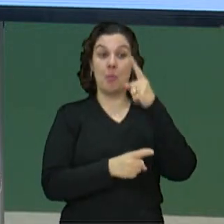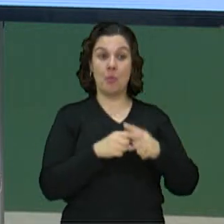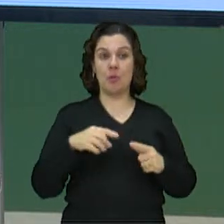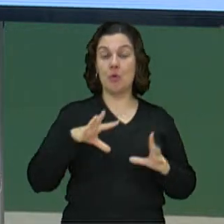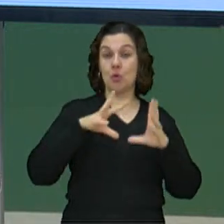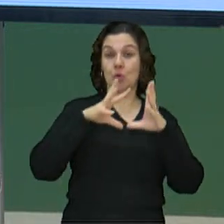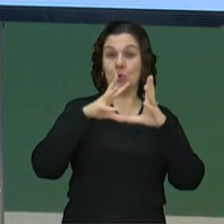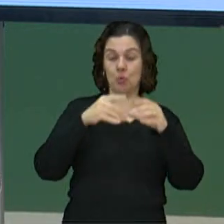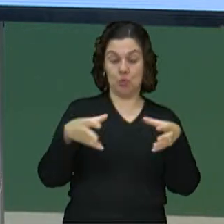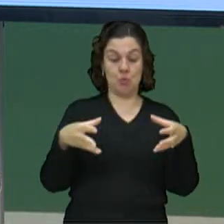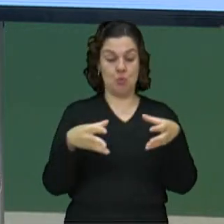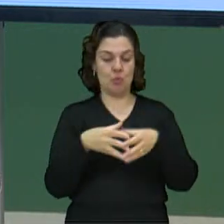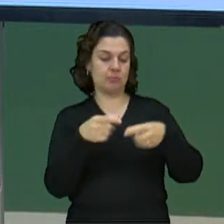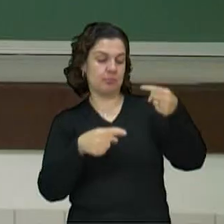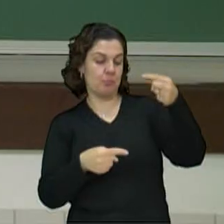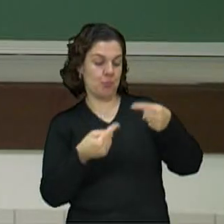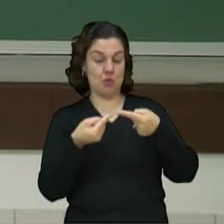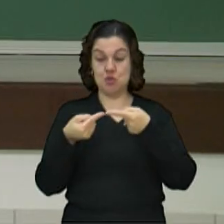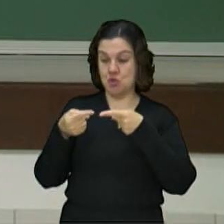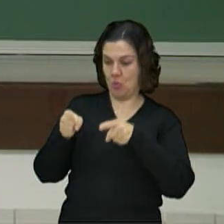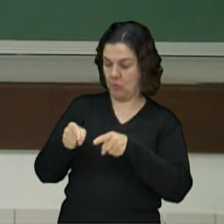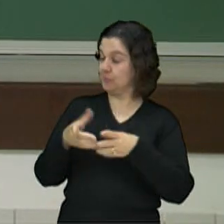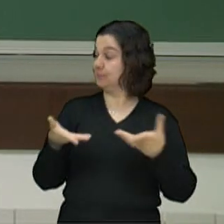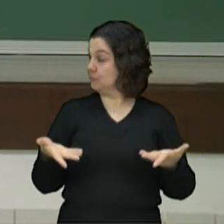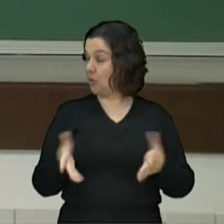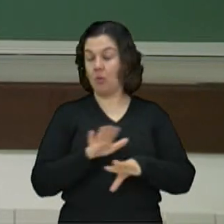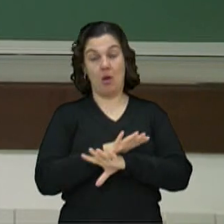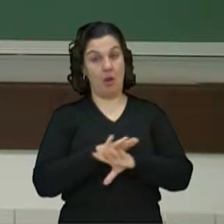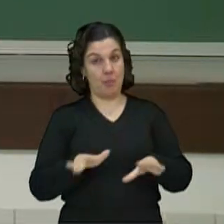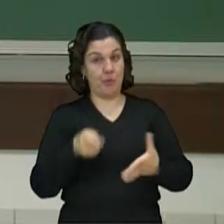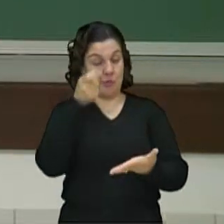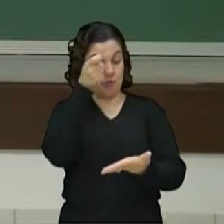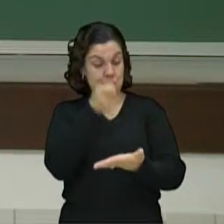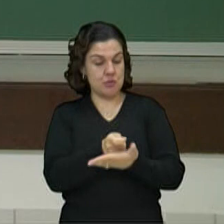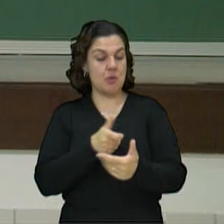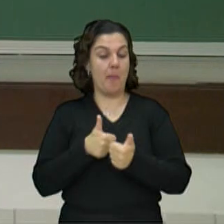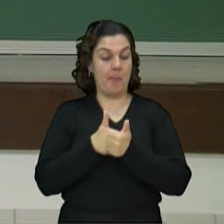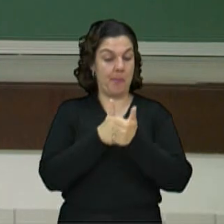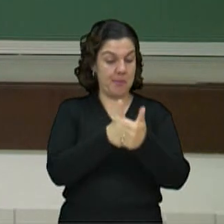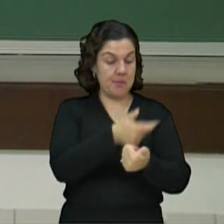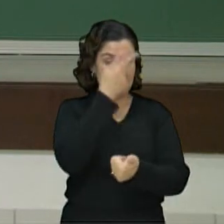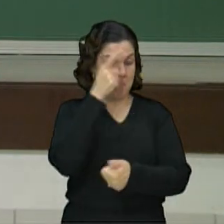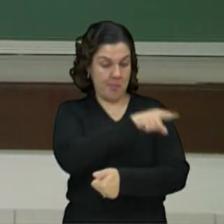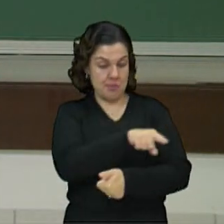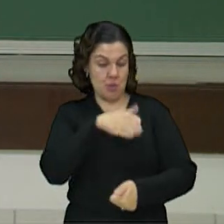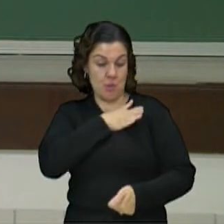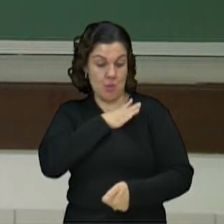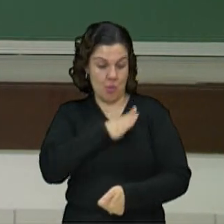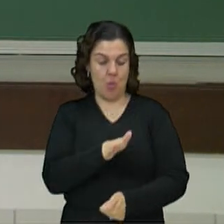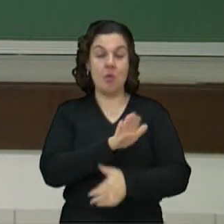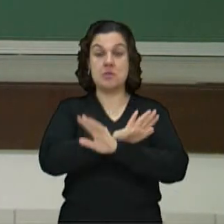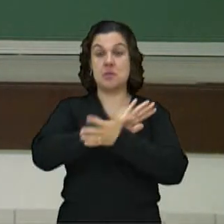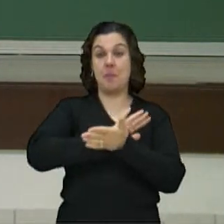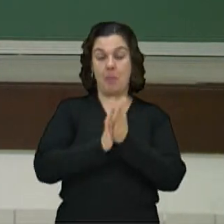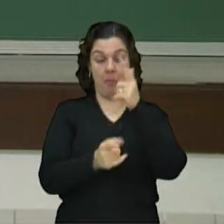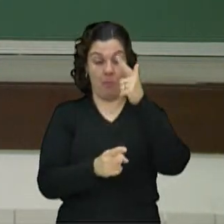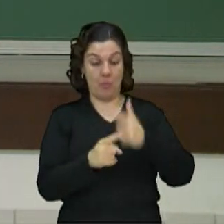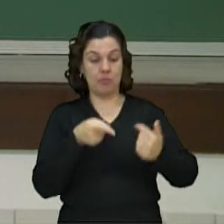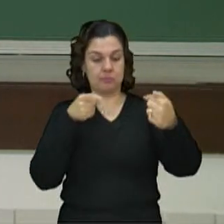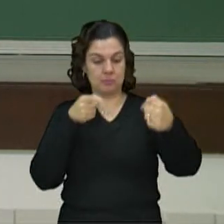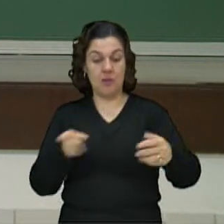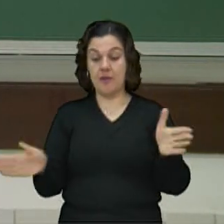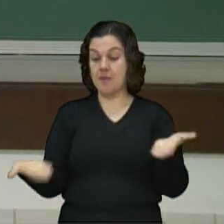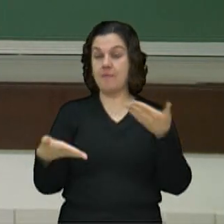os partidos de oposição. Ditadura. Perseguição aos inimigos, proibiu a oposição e fechou os jornais